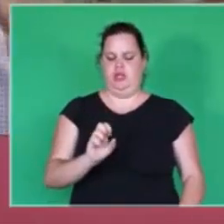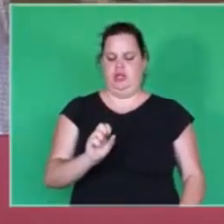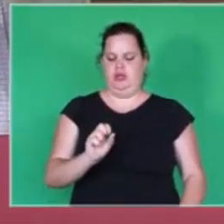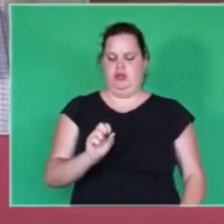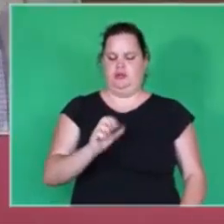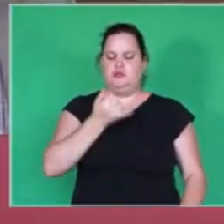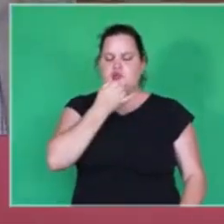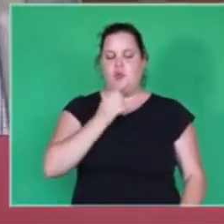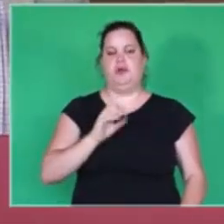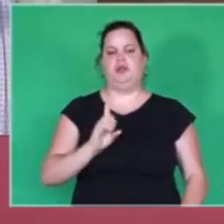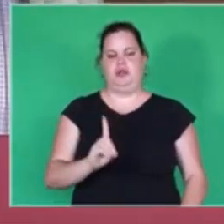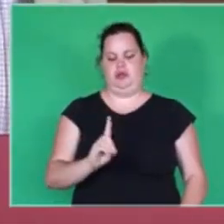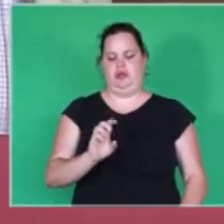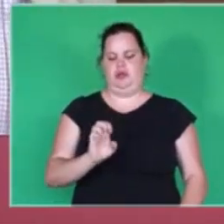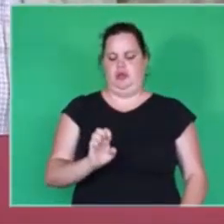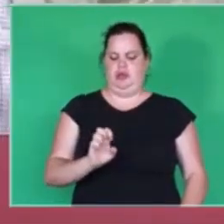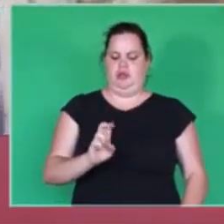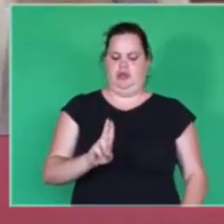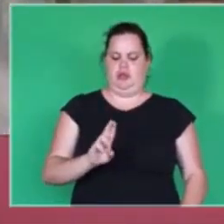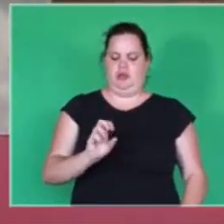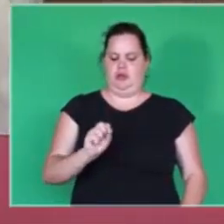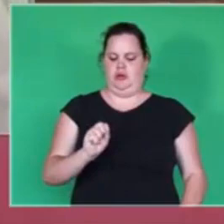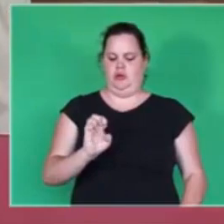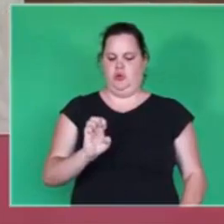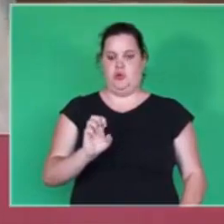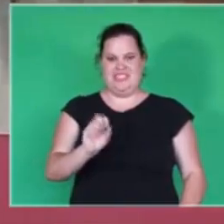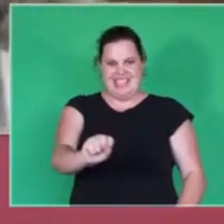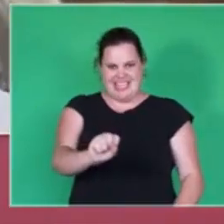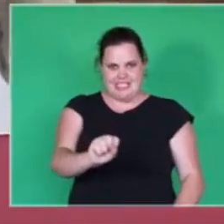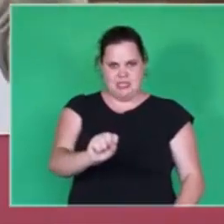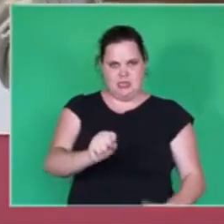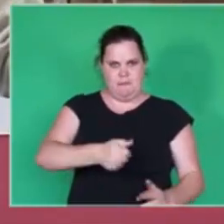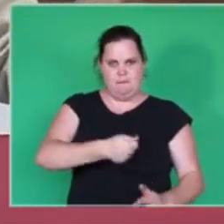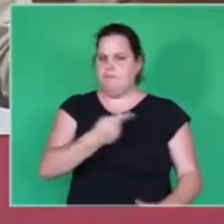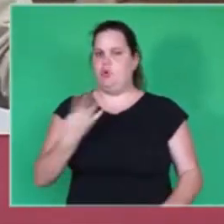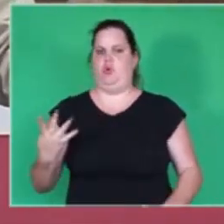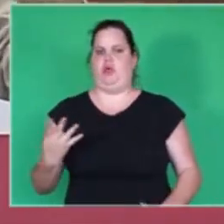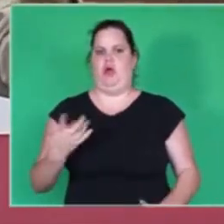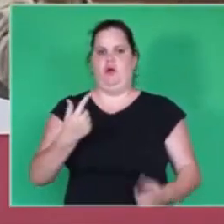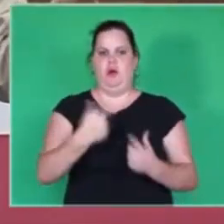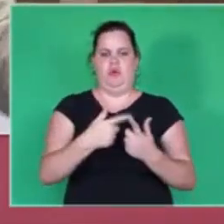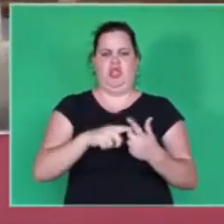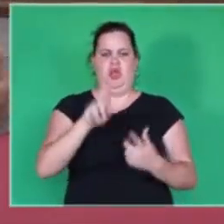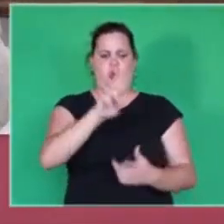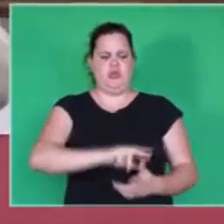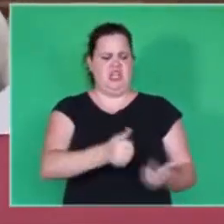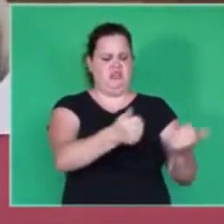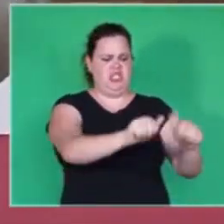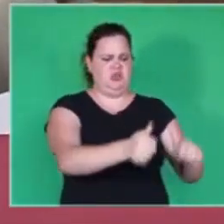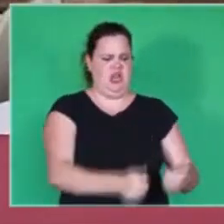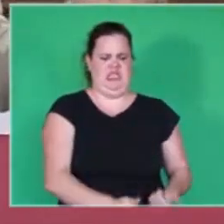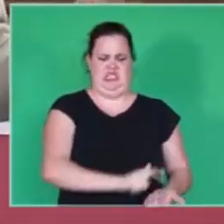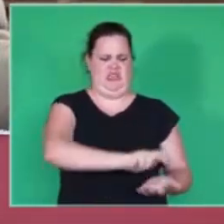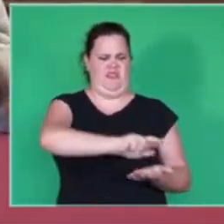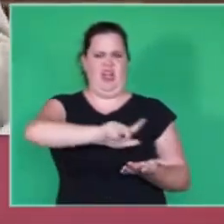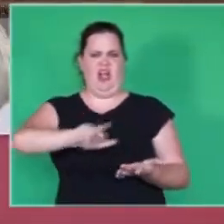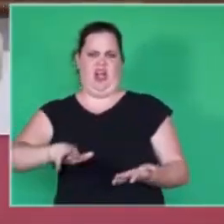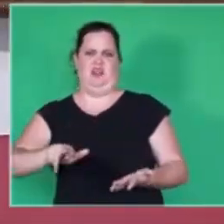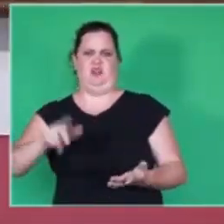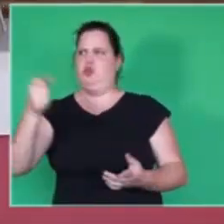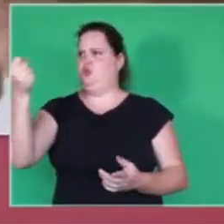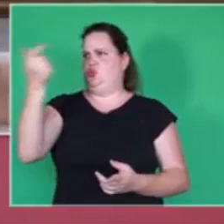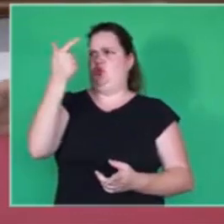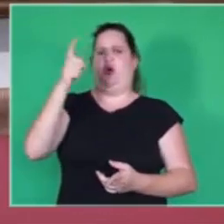plural, então esses deuses todos formavam um grande Deus, que não tinha nada a ver com Deus Salvador, o Deus de Israel,